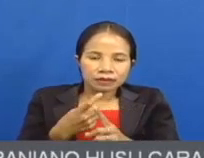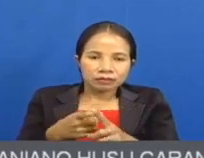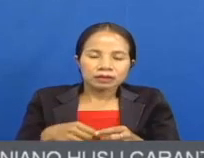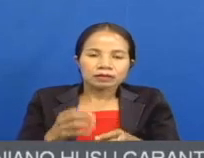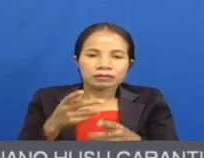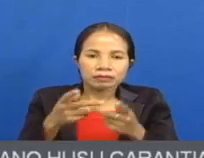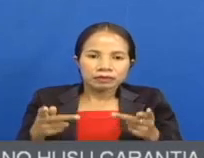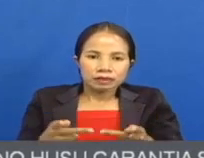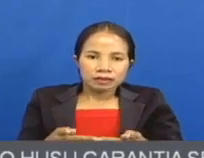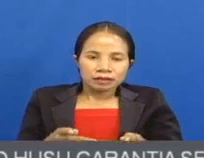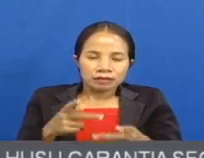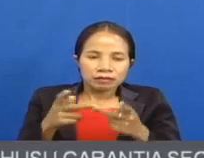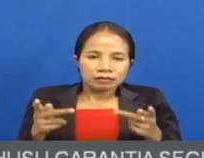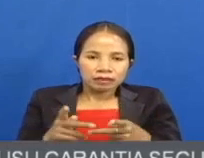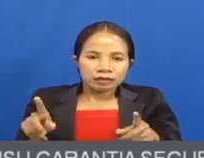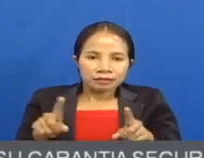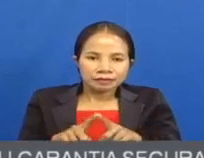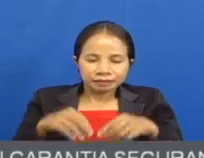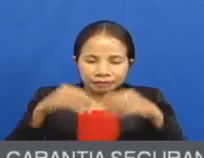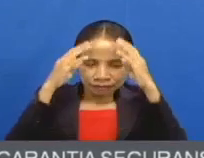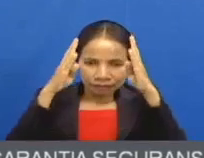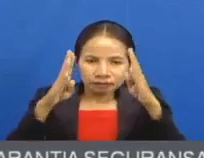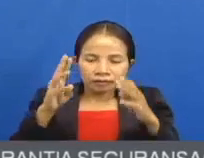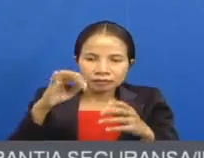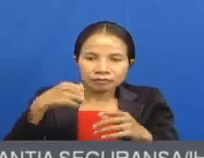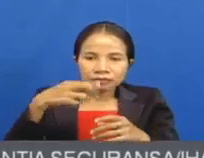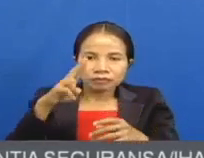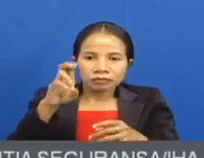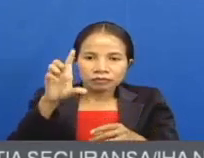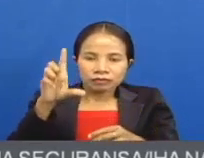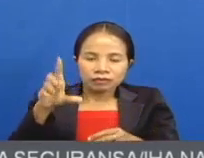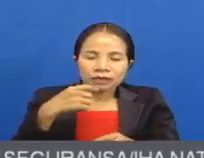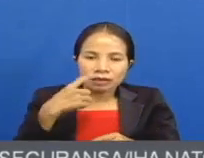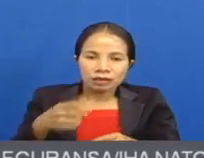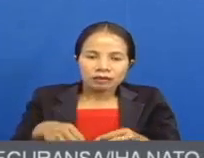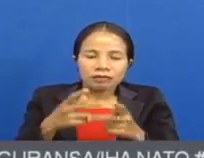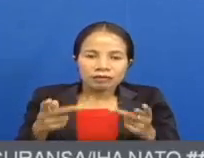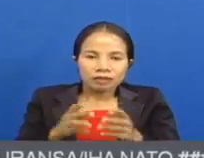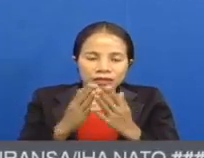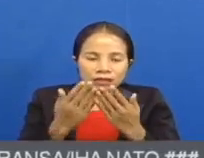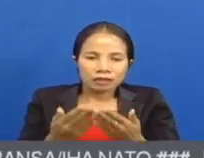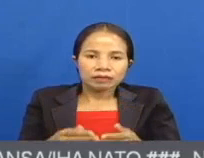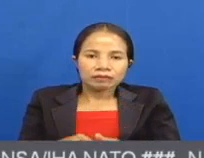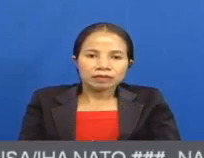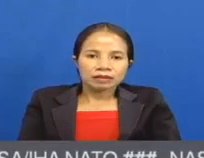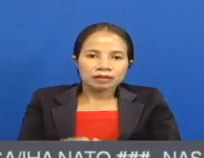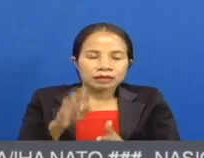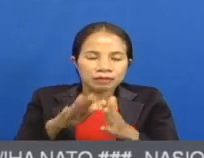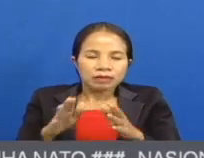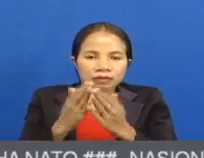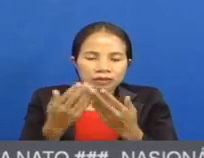biblioteca. E a Fatin Hanesan, professor Miguel da Conceição, afirma: biblioteca menos livro didático